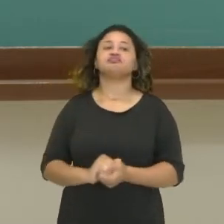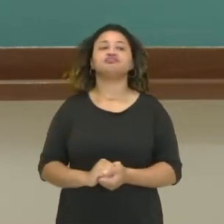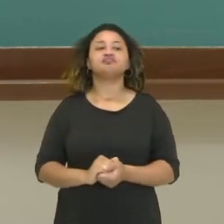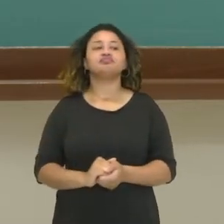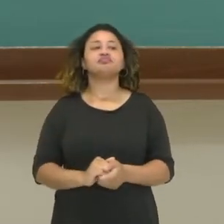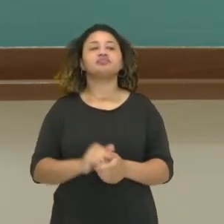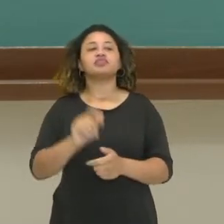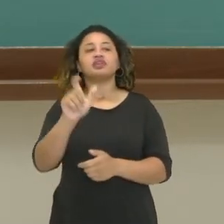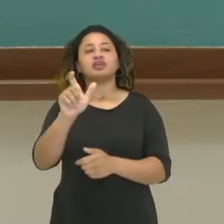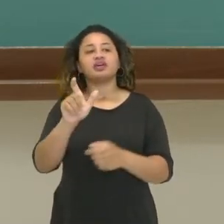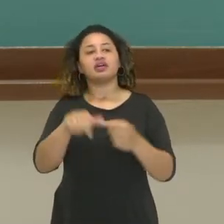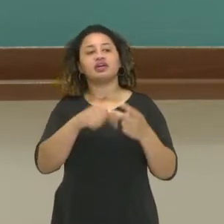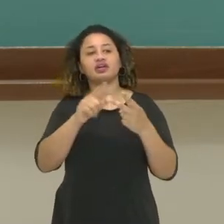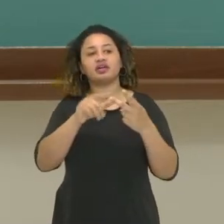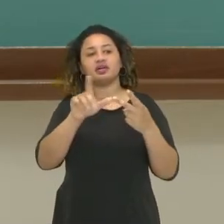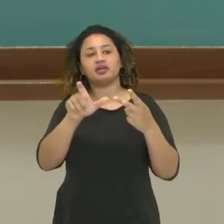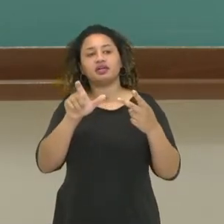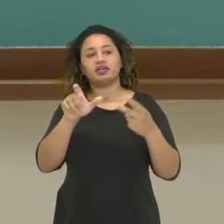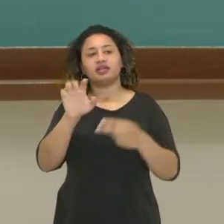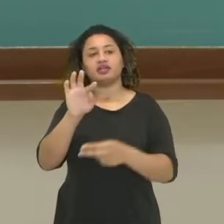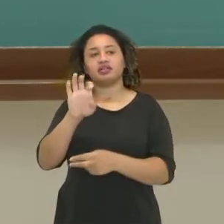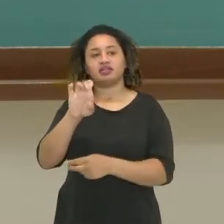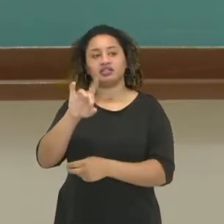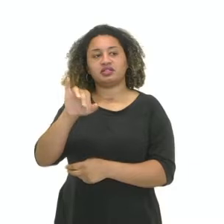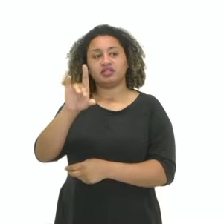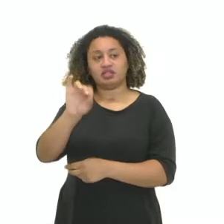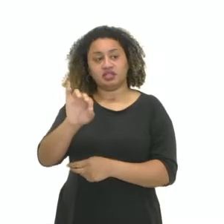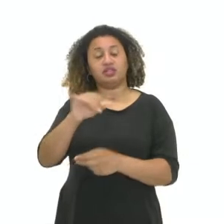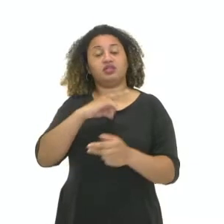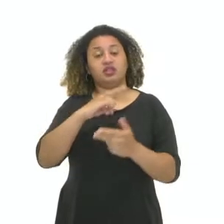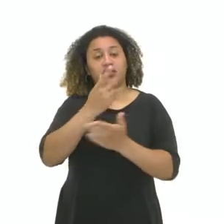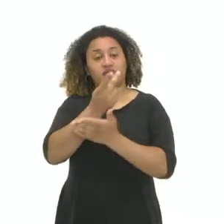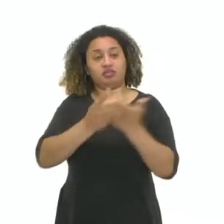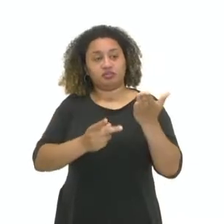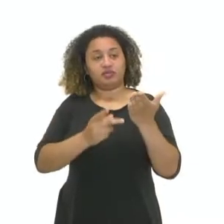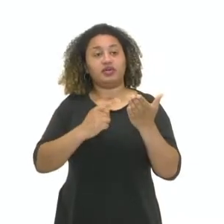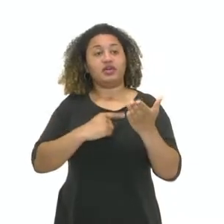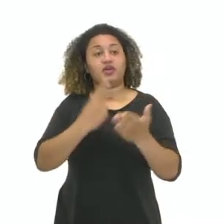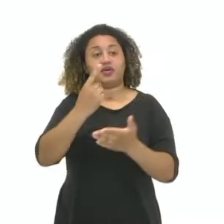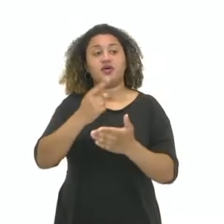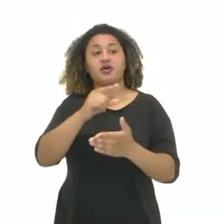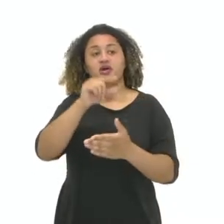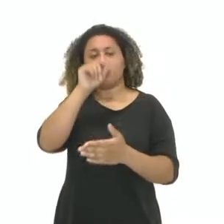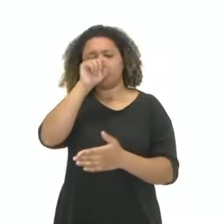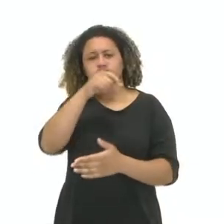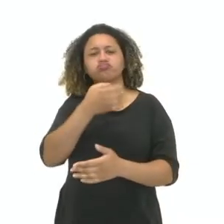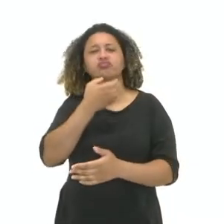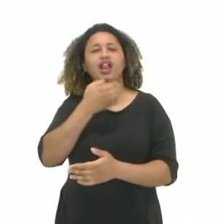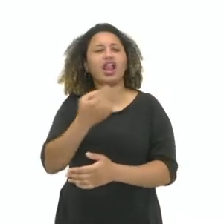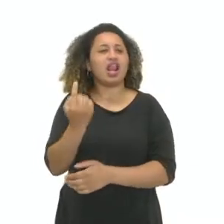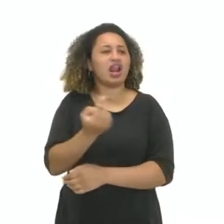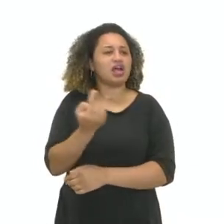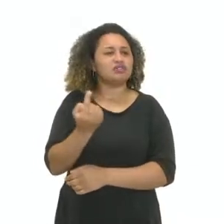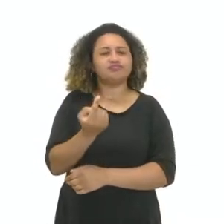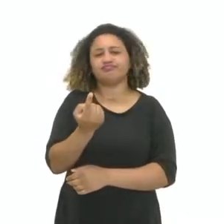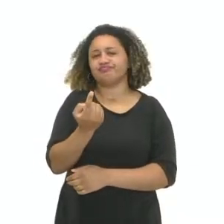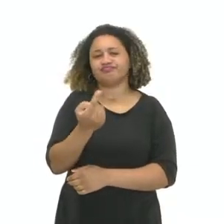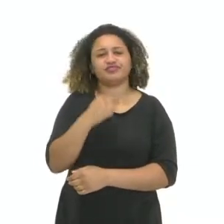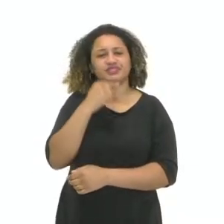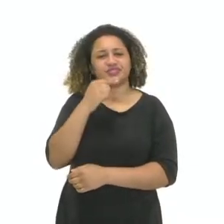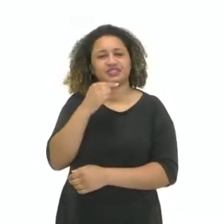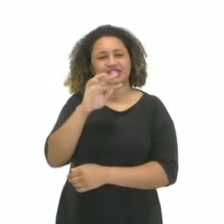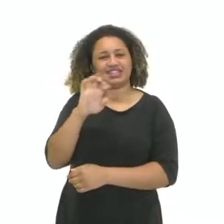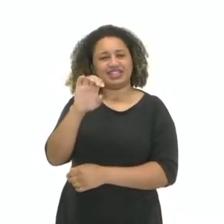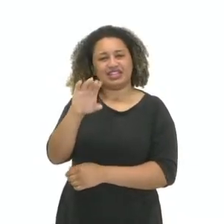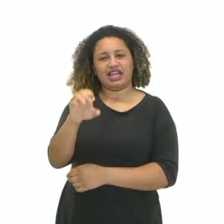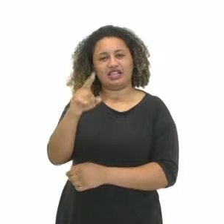A palavra tecido retoma o primeiro verso do poema. Um galo sozinho não tece uma manhã. Então,